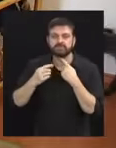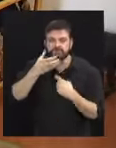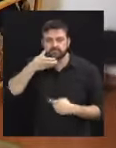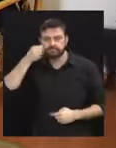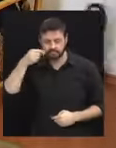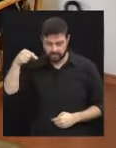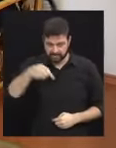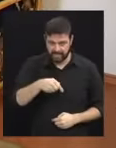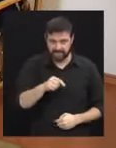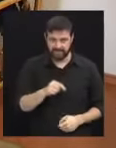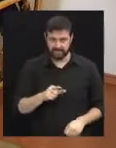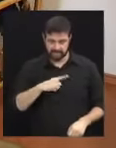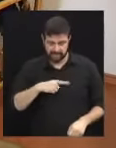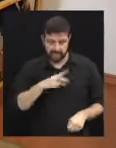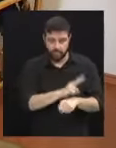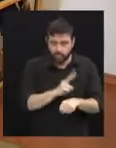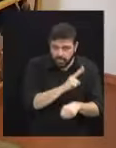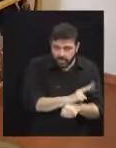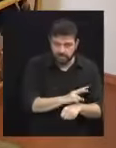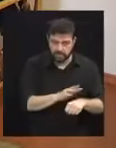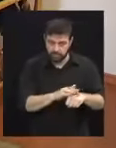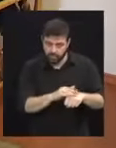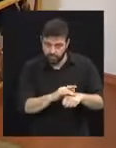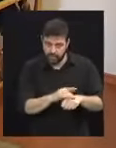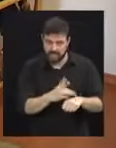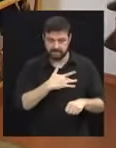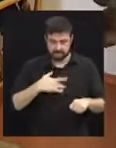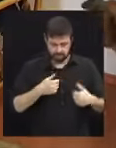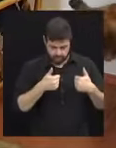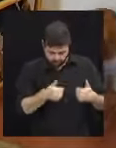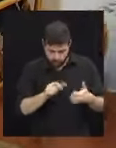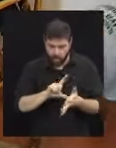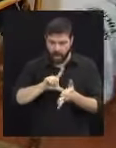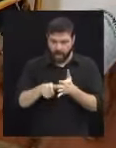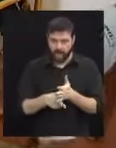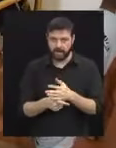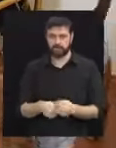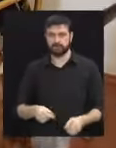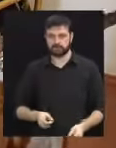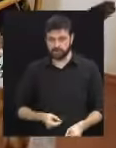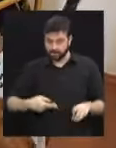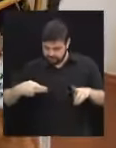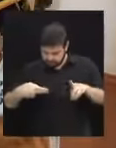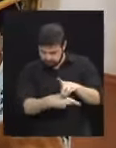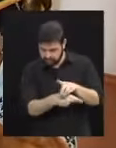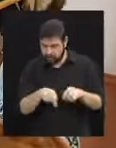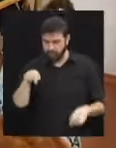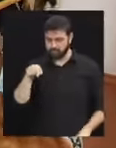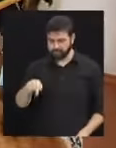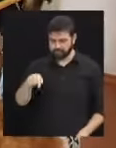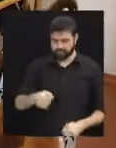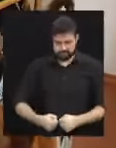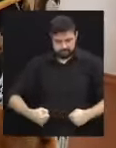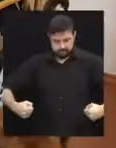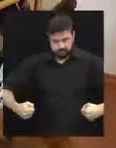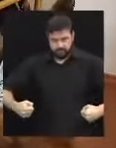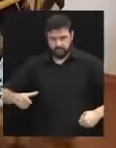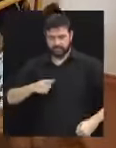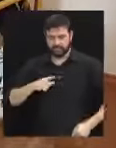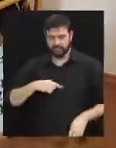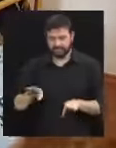aqui estão, então, de alguma forma sendo tratados para depois tentarem ser adotados, Sim, é isso? O grandão já foi castrado, mas ele ainda tem